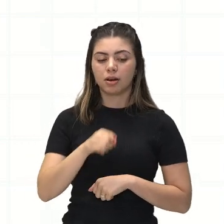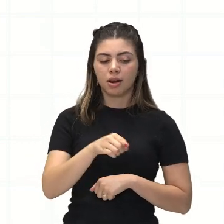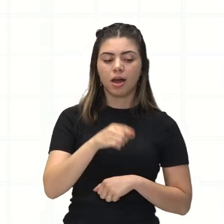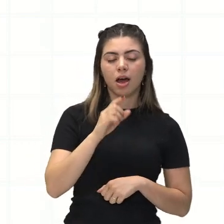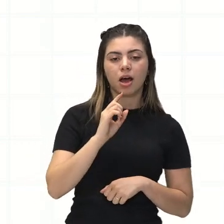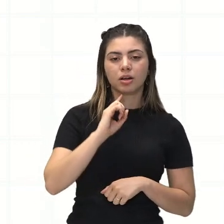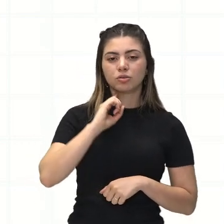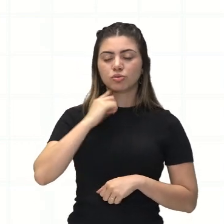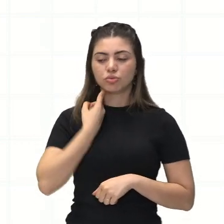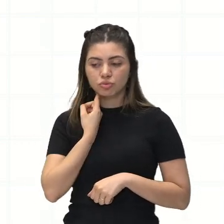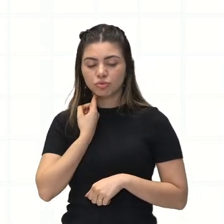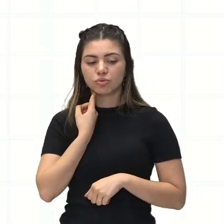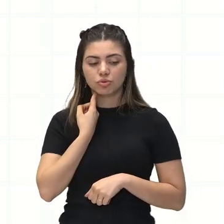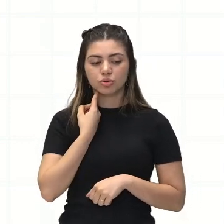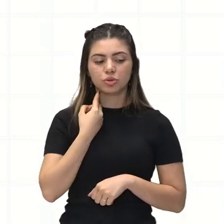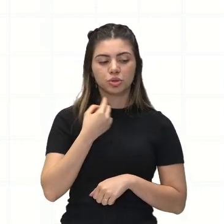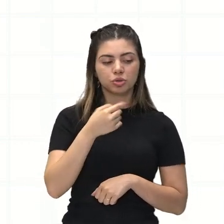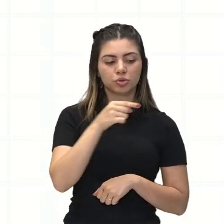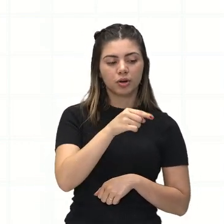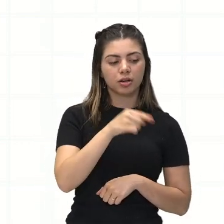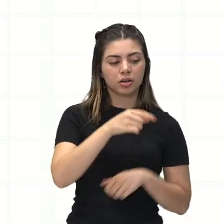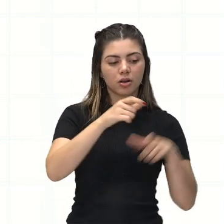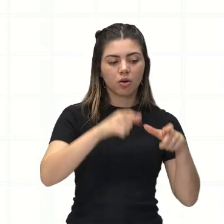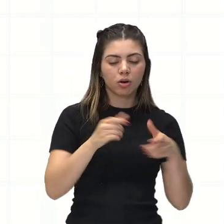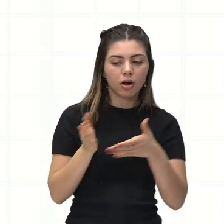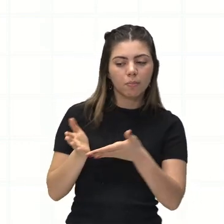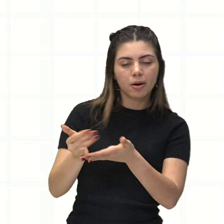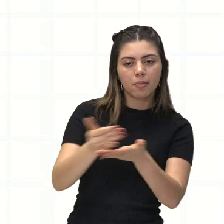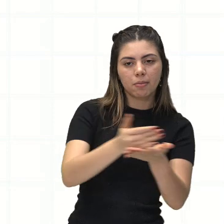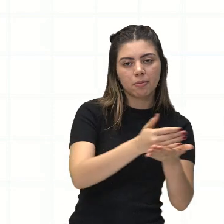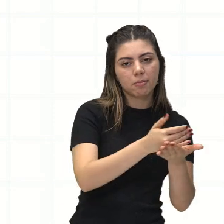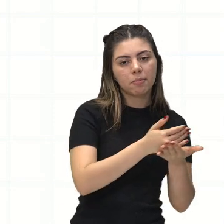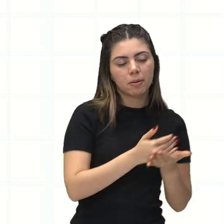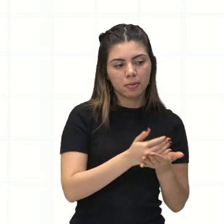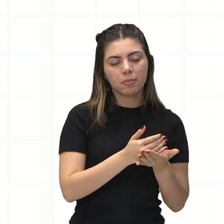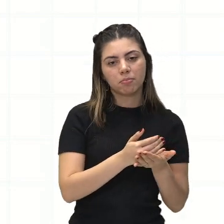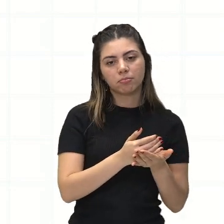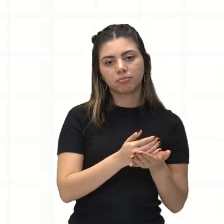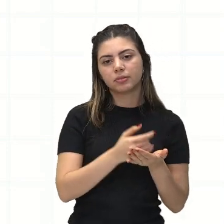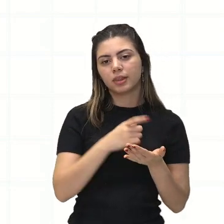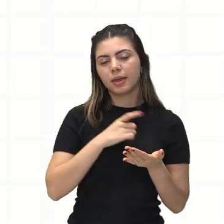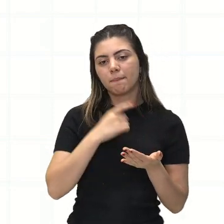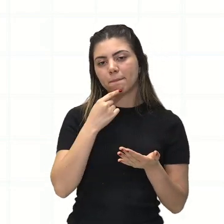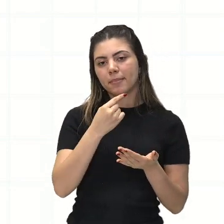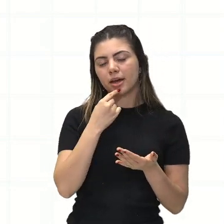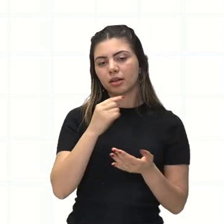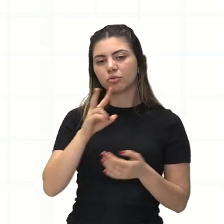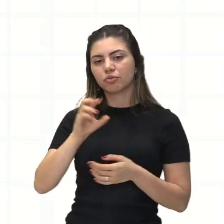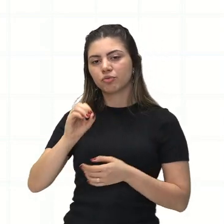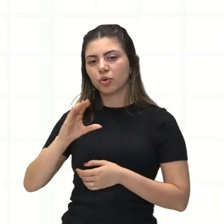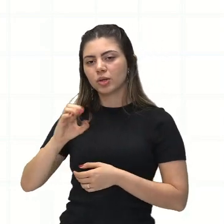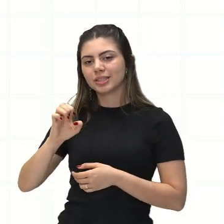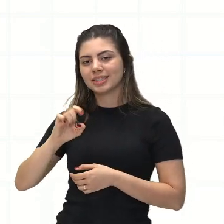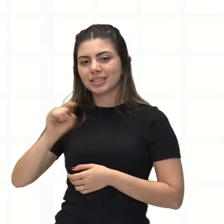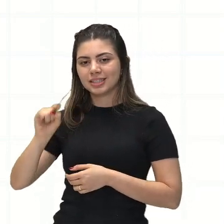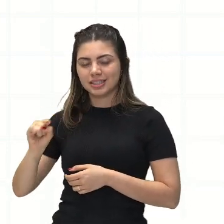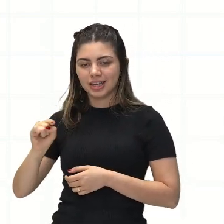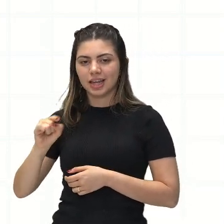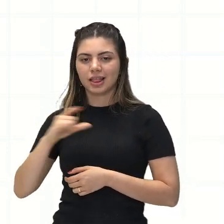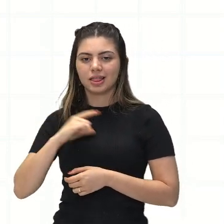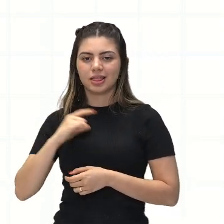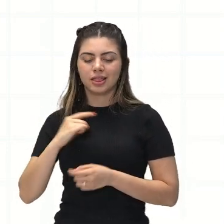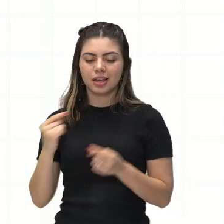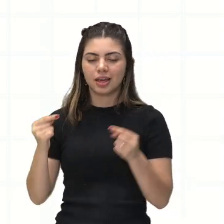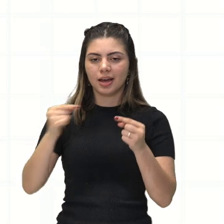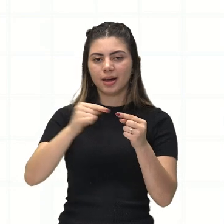E aí nós temos esse de você, que está complementando o sentido de perto. Afinal de contas, aqui está o